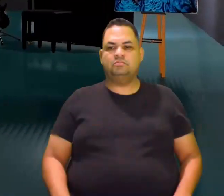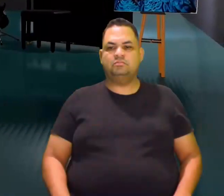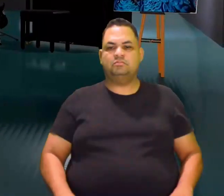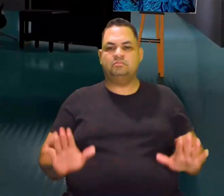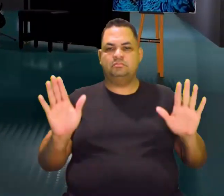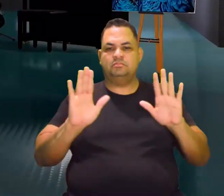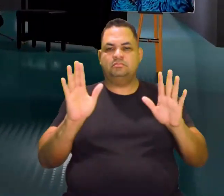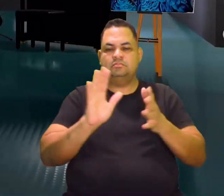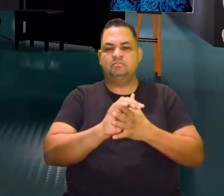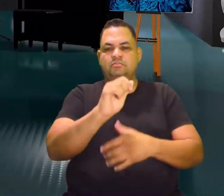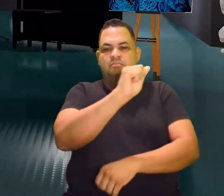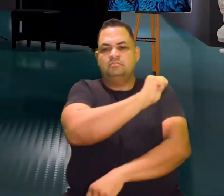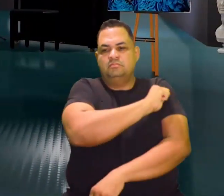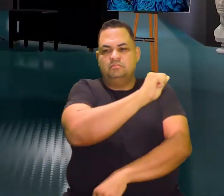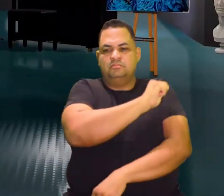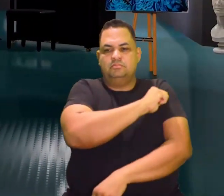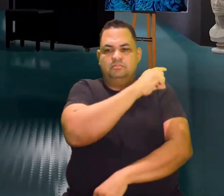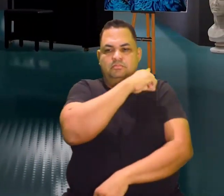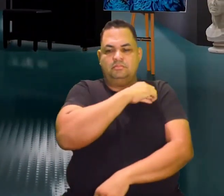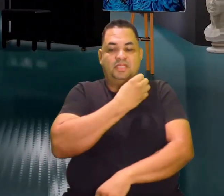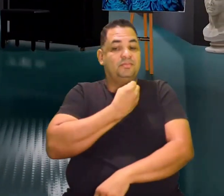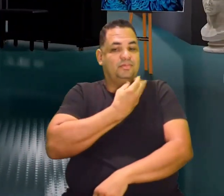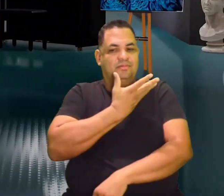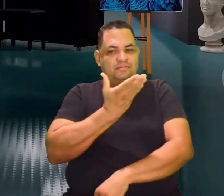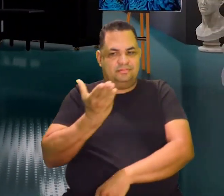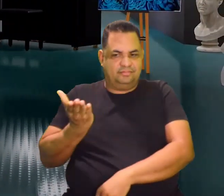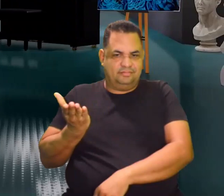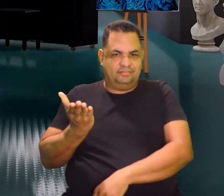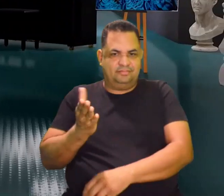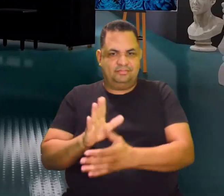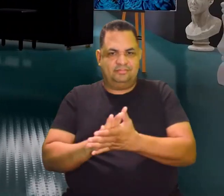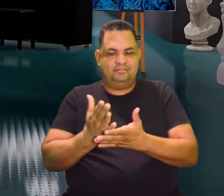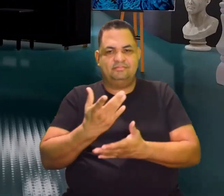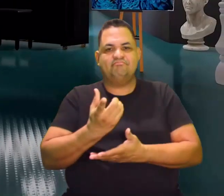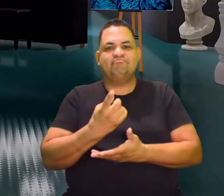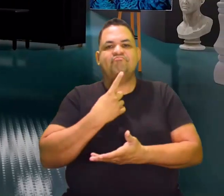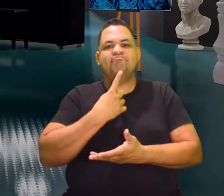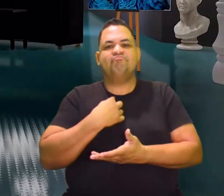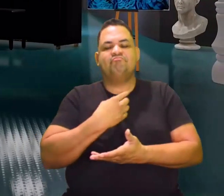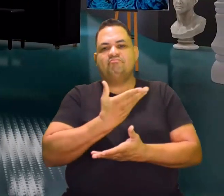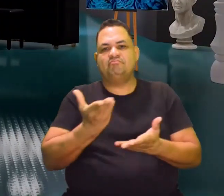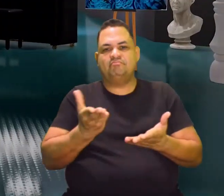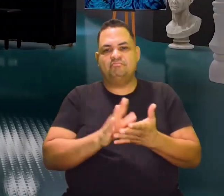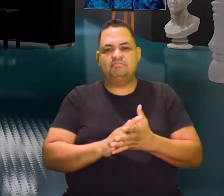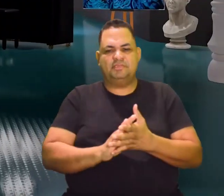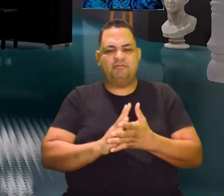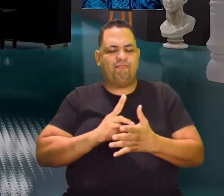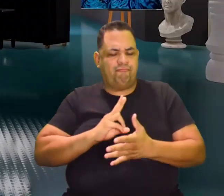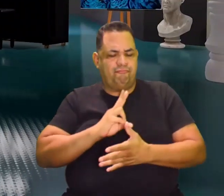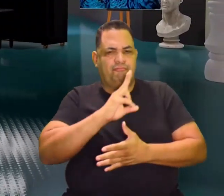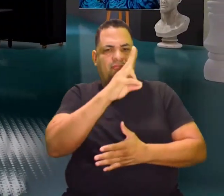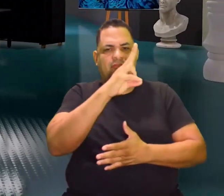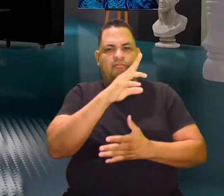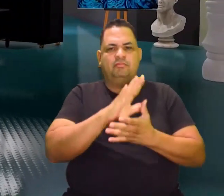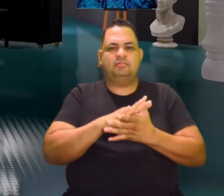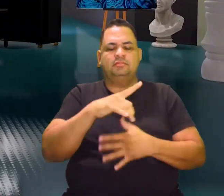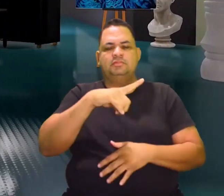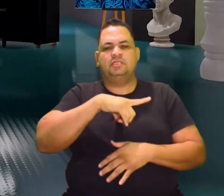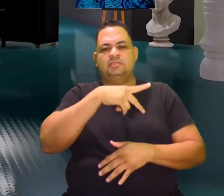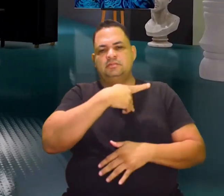Olá, estudantes do primeiro ano, tudo bem com vocês? Desejo que vocês estejam firme e forte, com